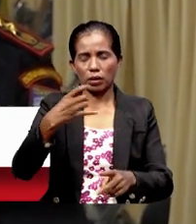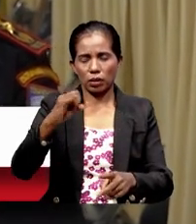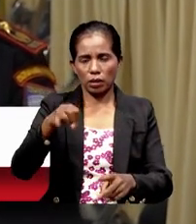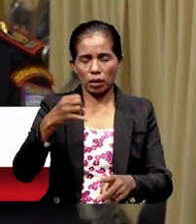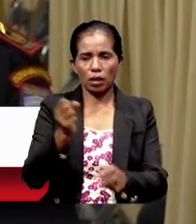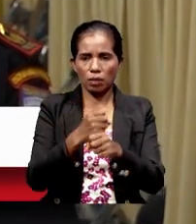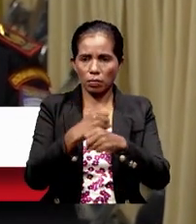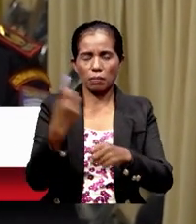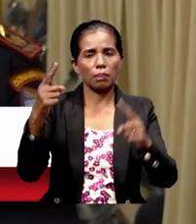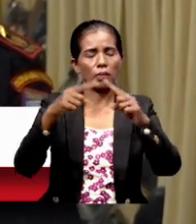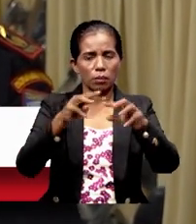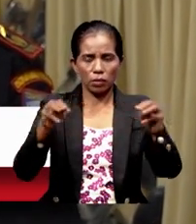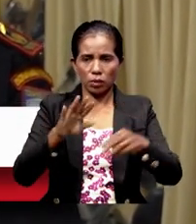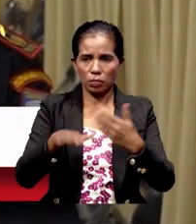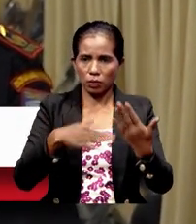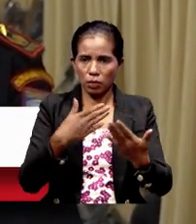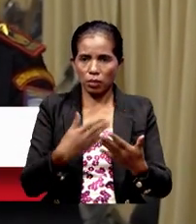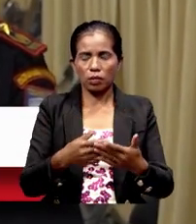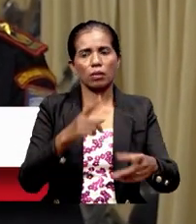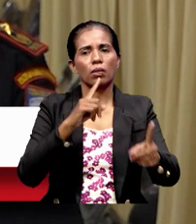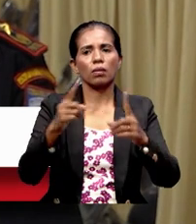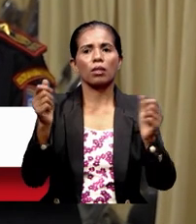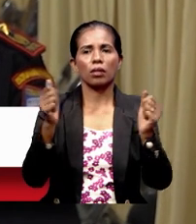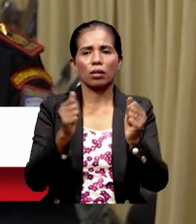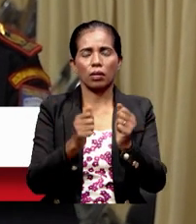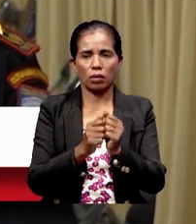Síria, a qual ele comando